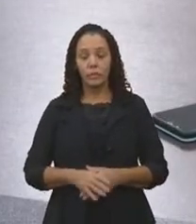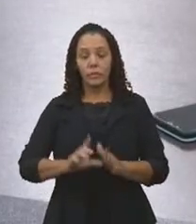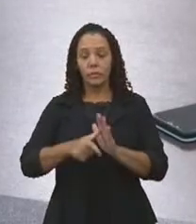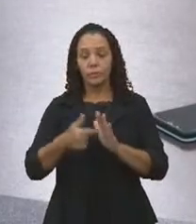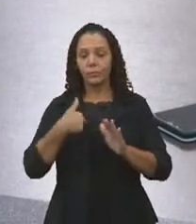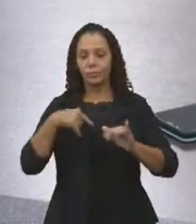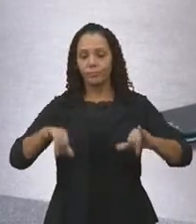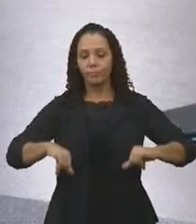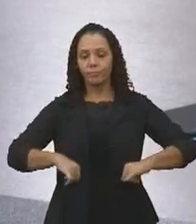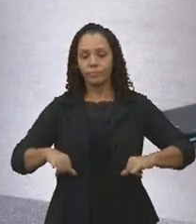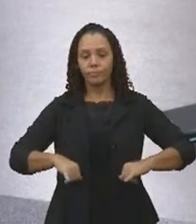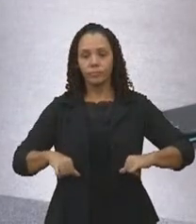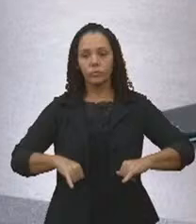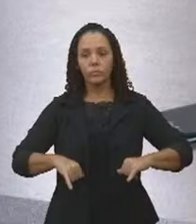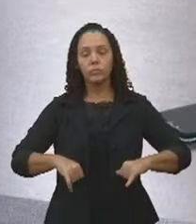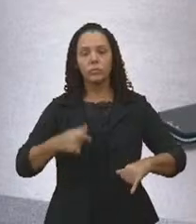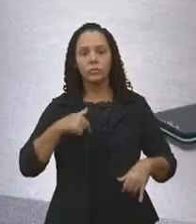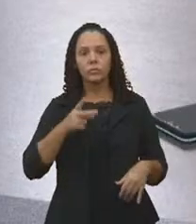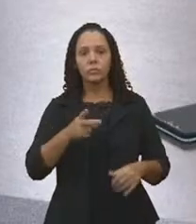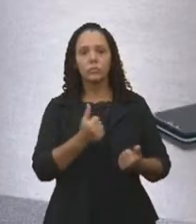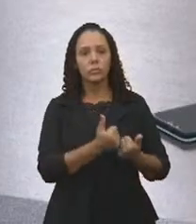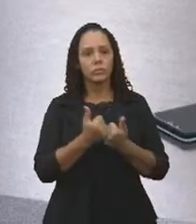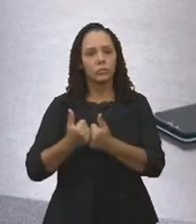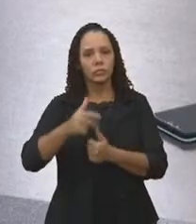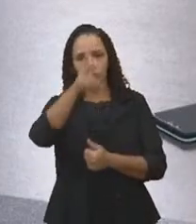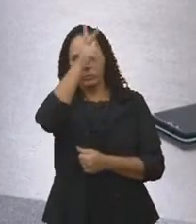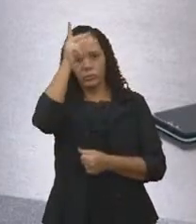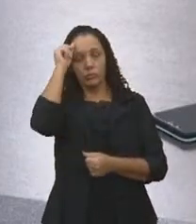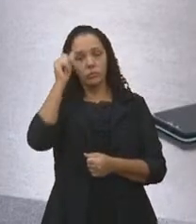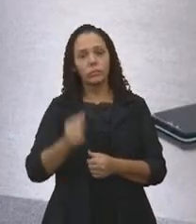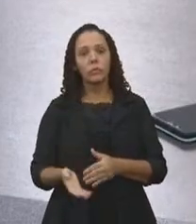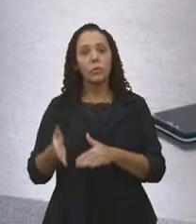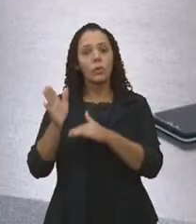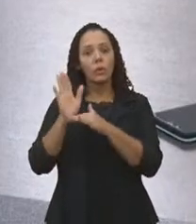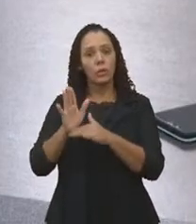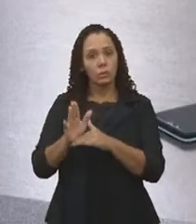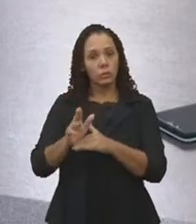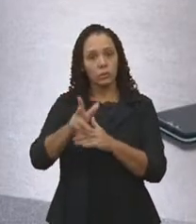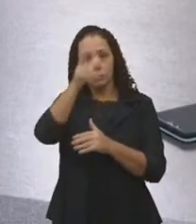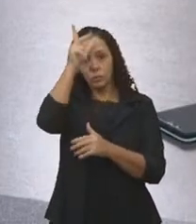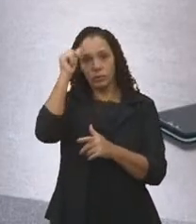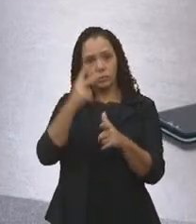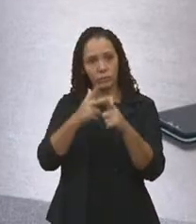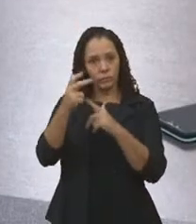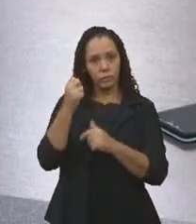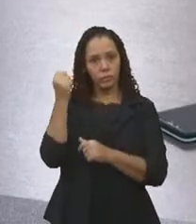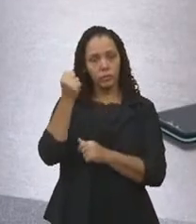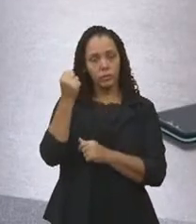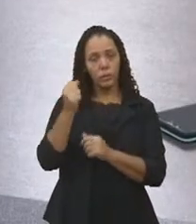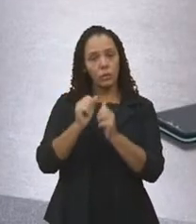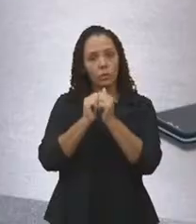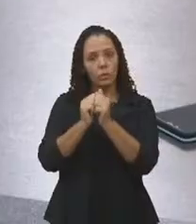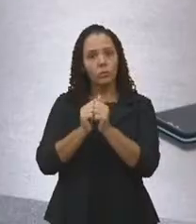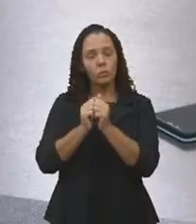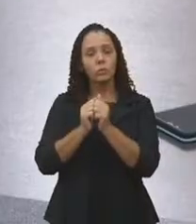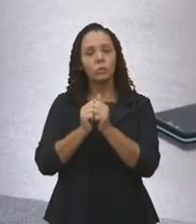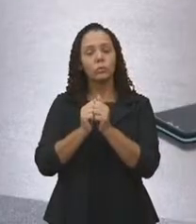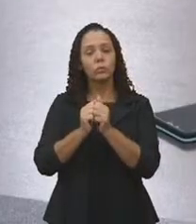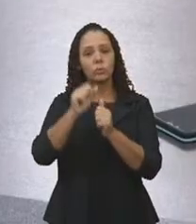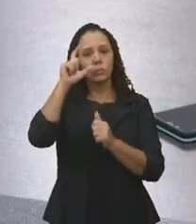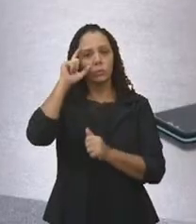E sempre estou do lado do prefeito. Ajudei a eleger o Isaías Santana, e estou junto com o Celso Florencio,